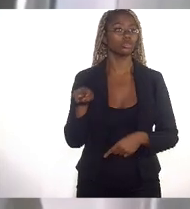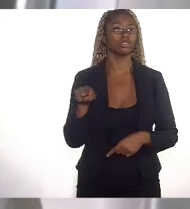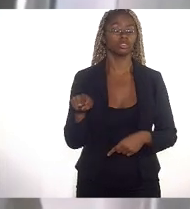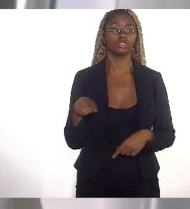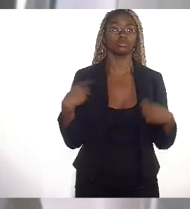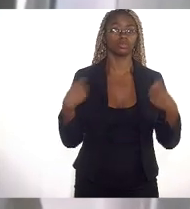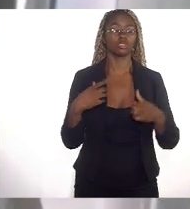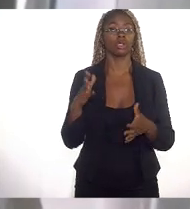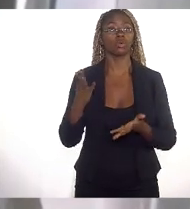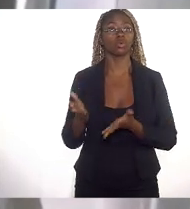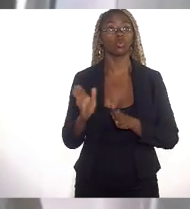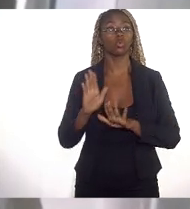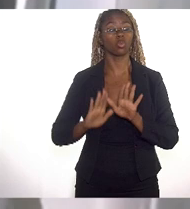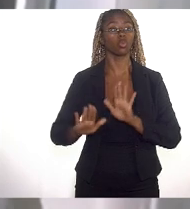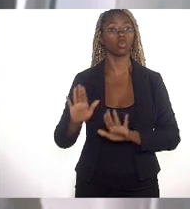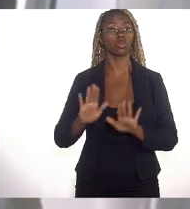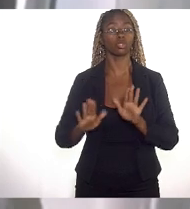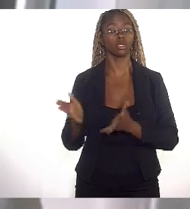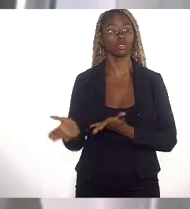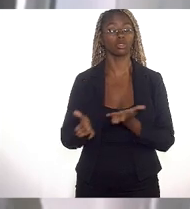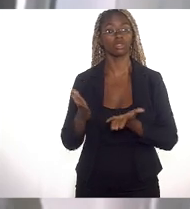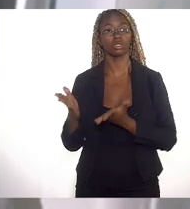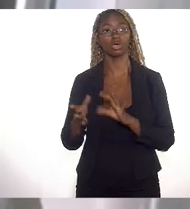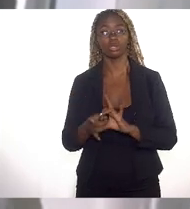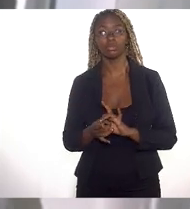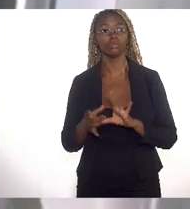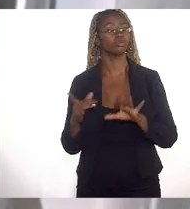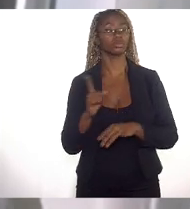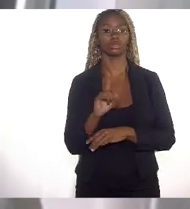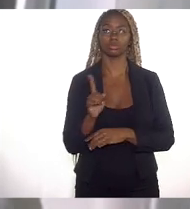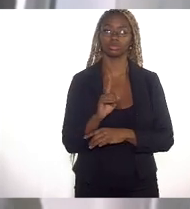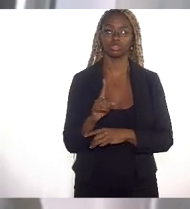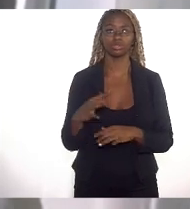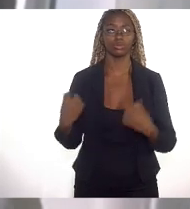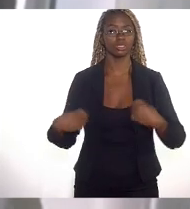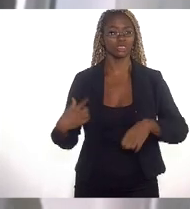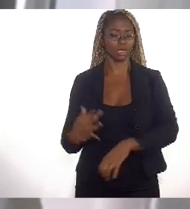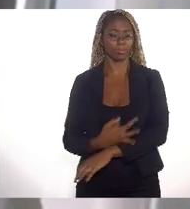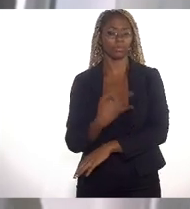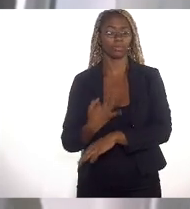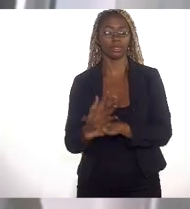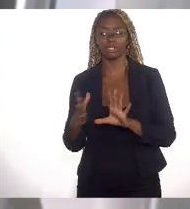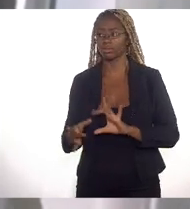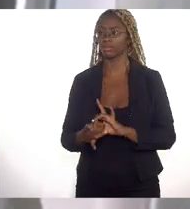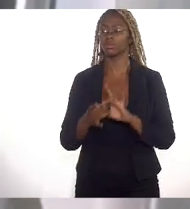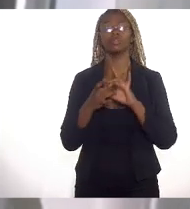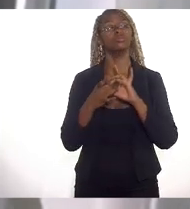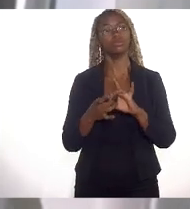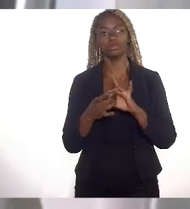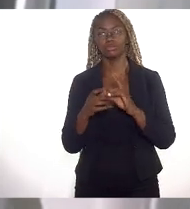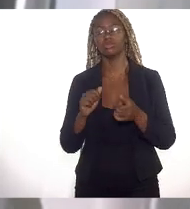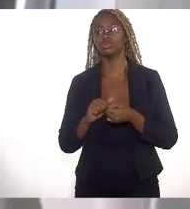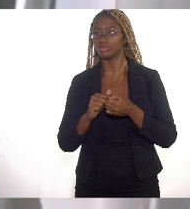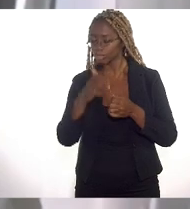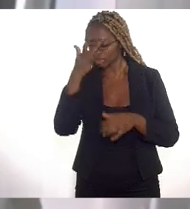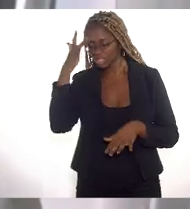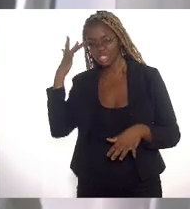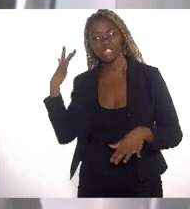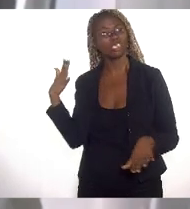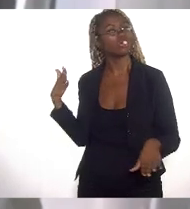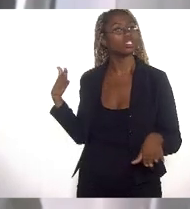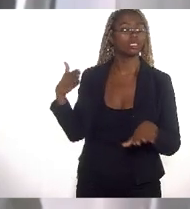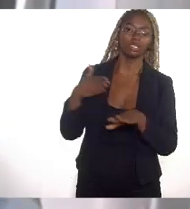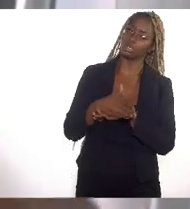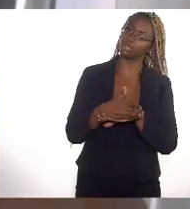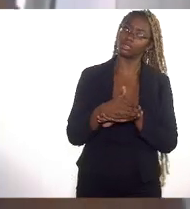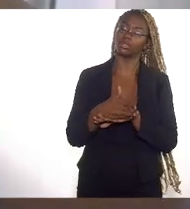Em vez de cuidar, permitir ter tolerância, ter cumplicidade com quem invade, com quem